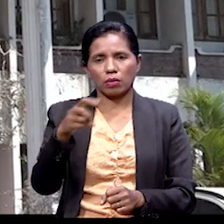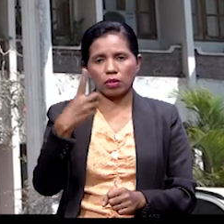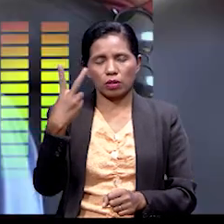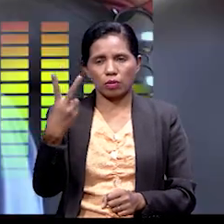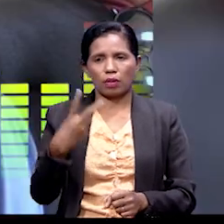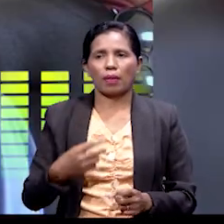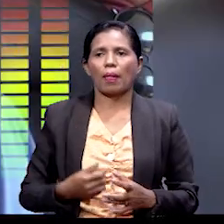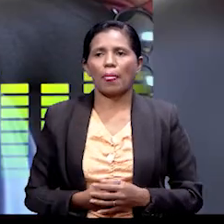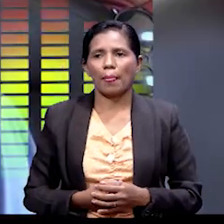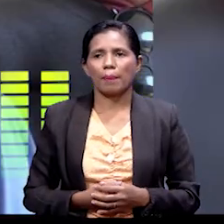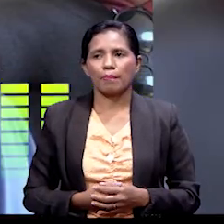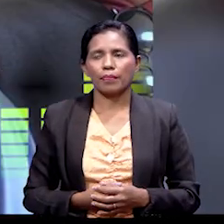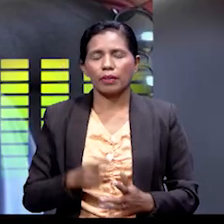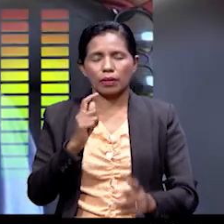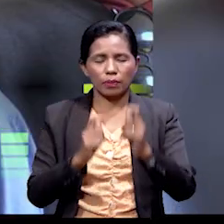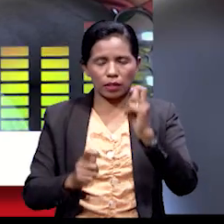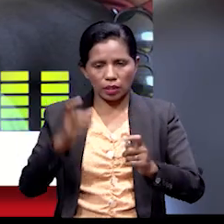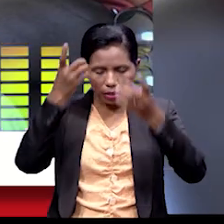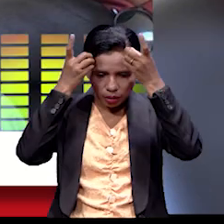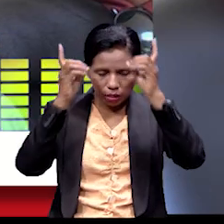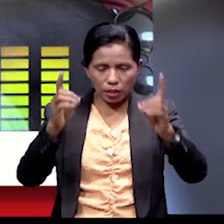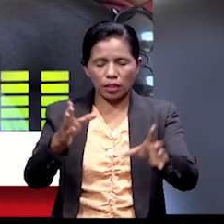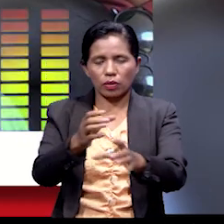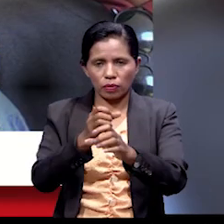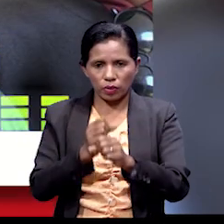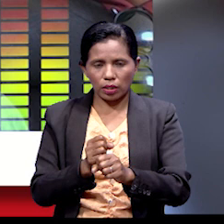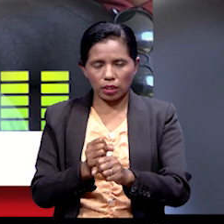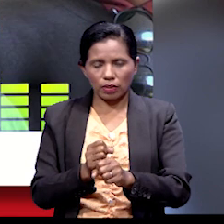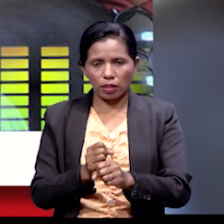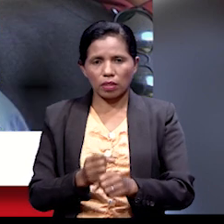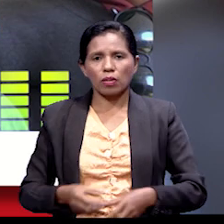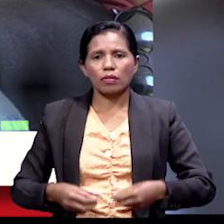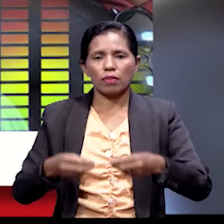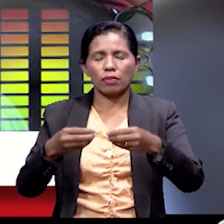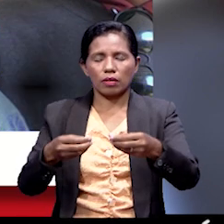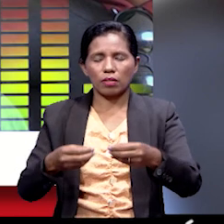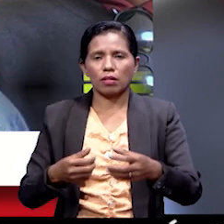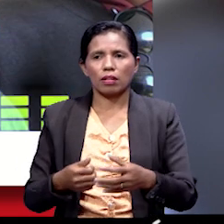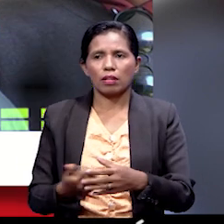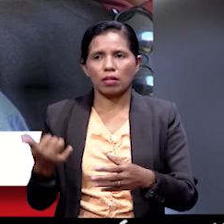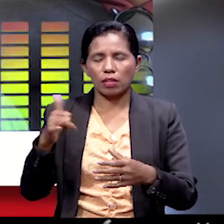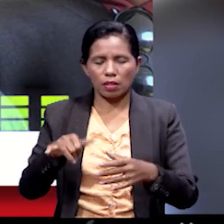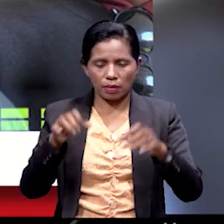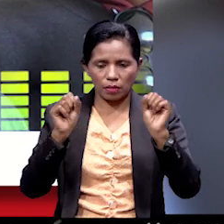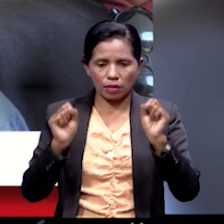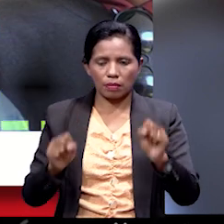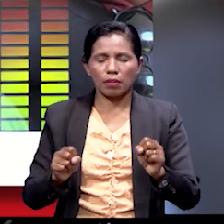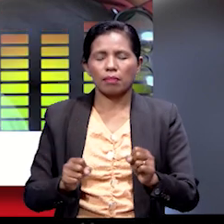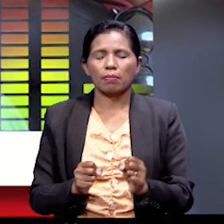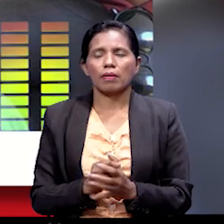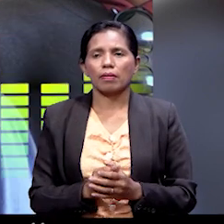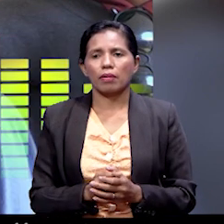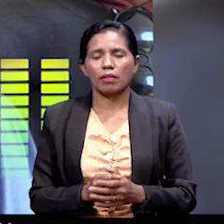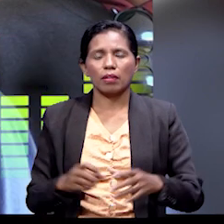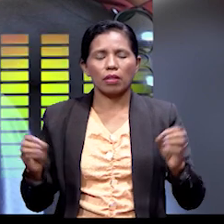agora tribunal di siri atu poti fila fale. Restitu ini dia fo fila fale nene fo se per nebele gua continua goza. Lao